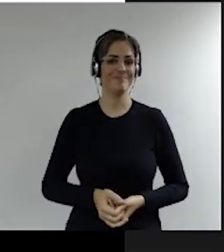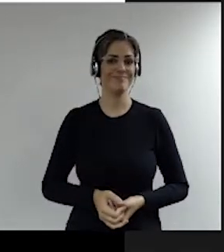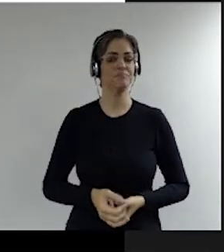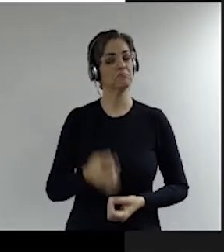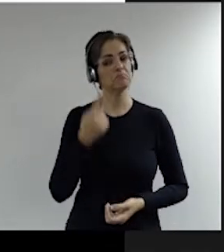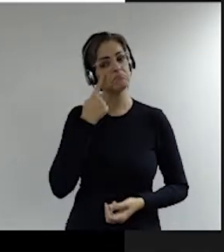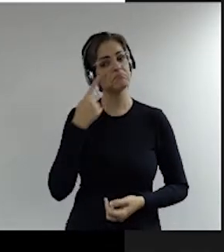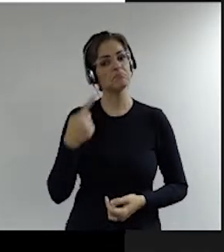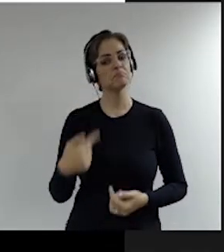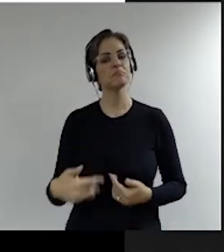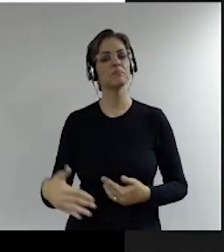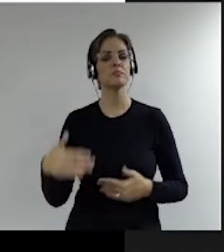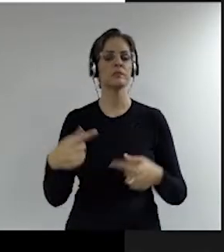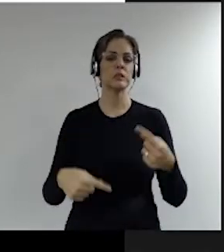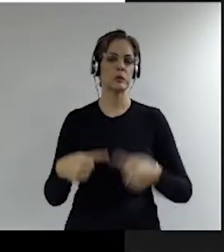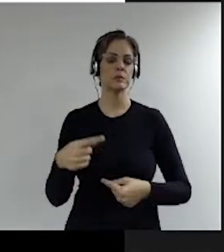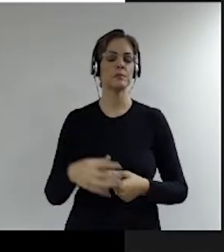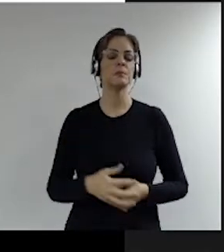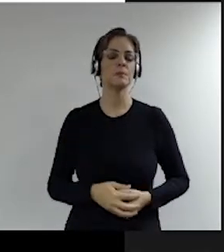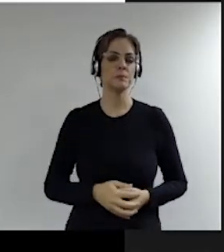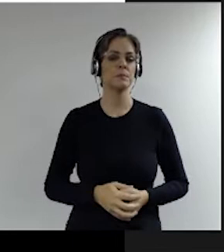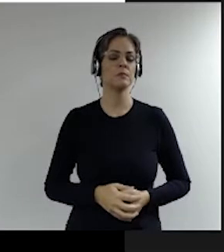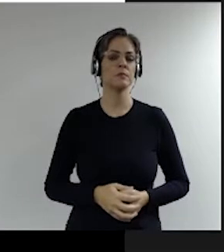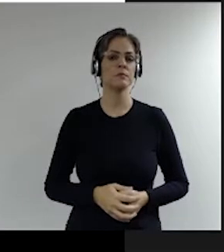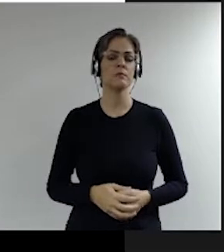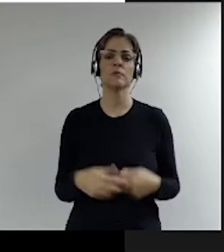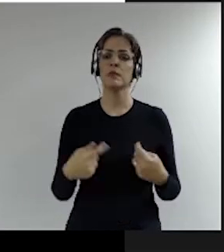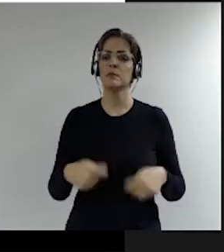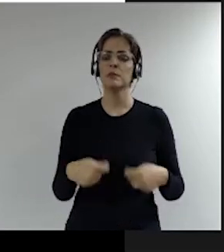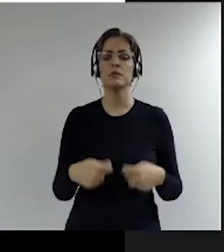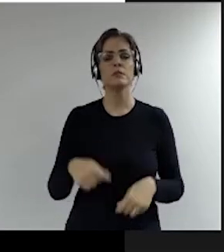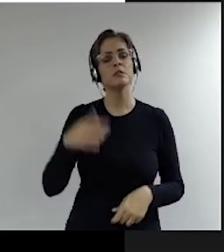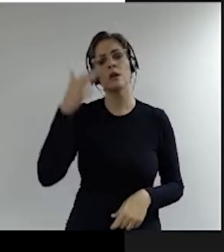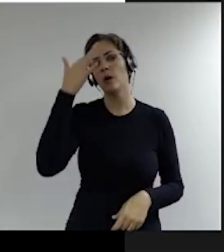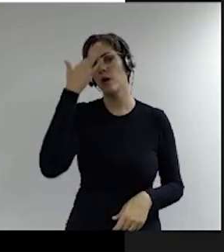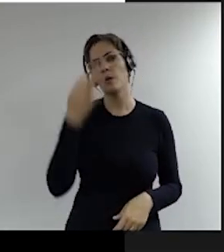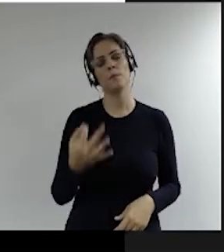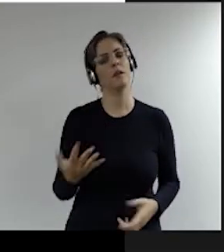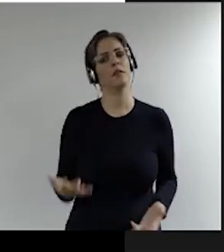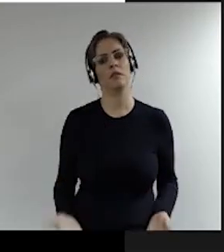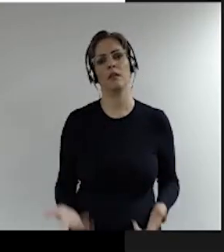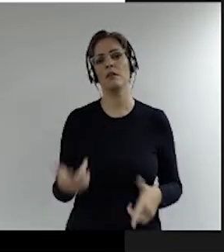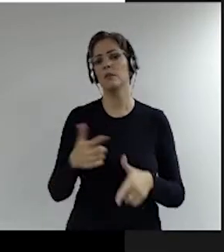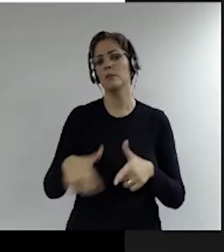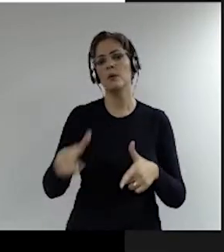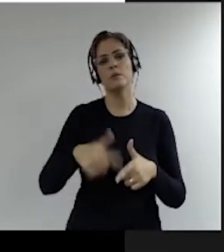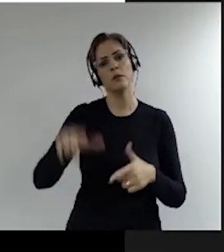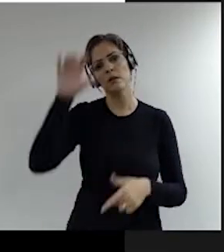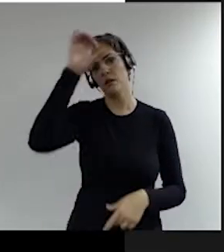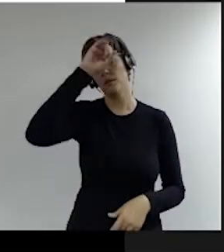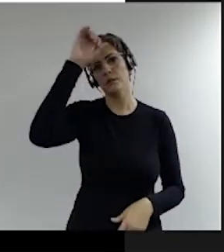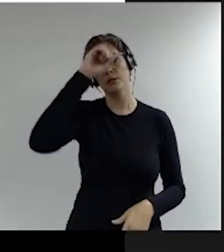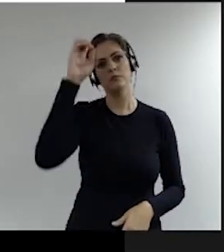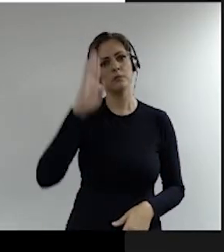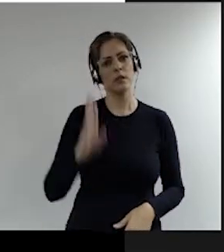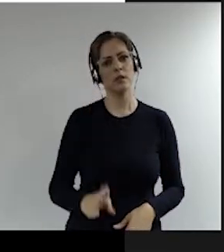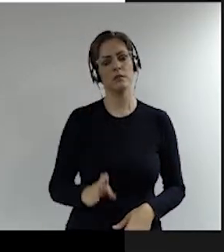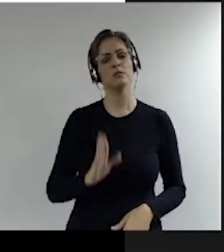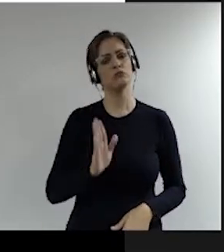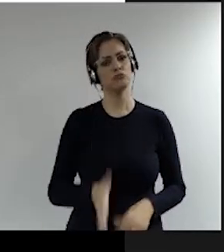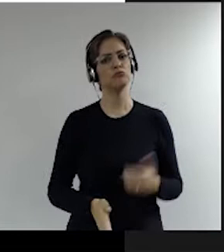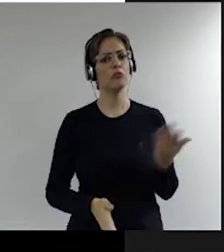pouquinho, porque a gente tem que entender que, além da crise de aprendizagem, como bem disse o João